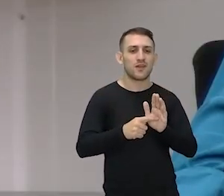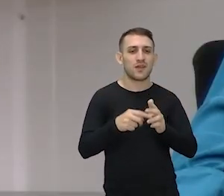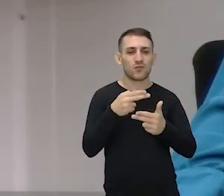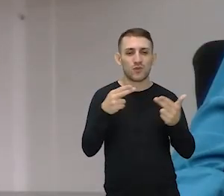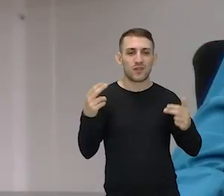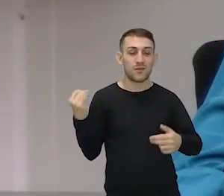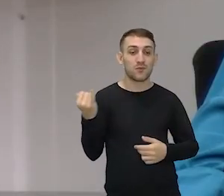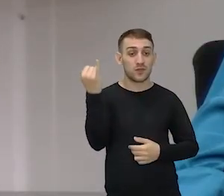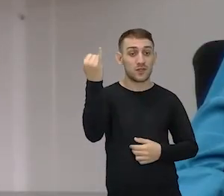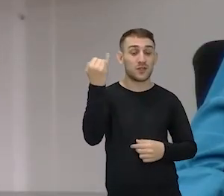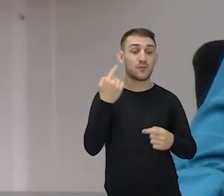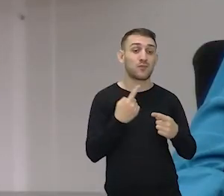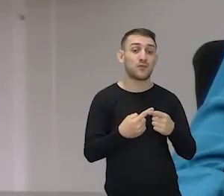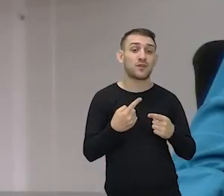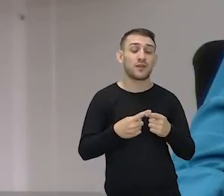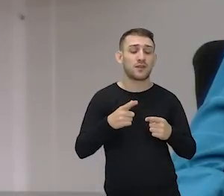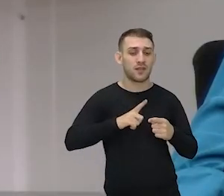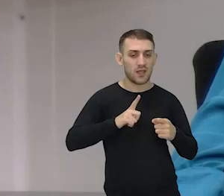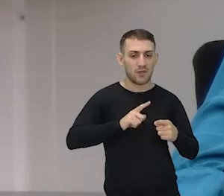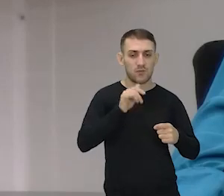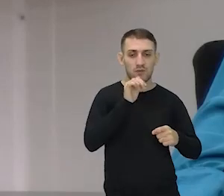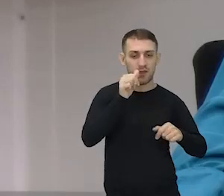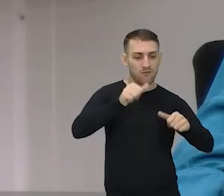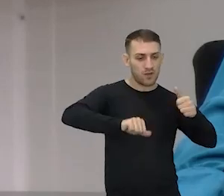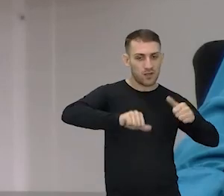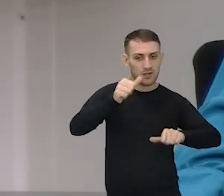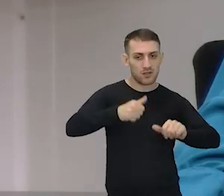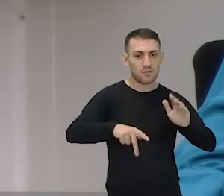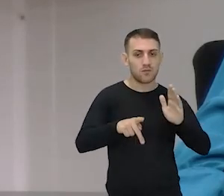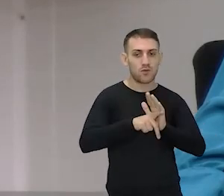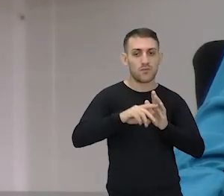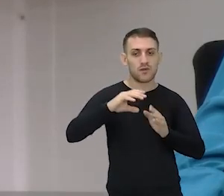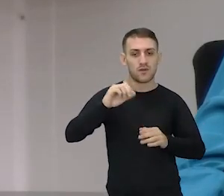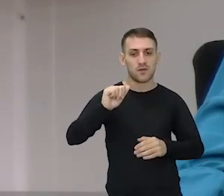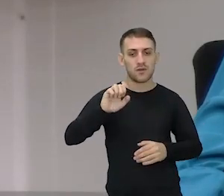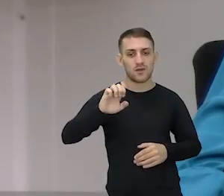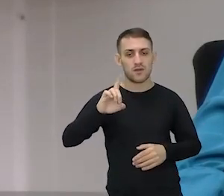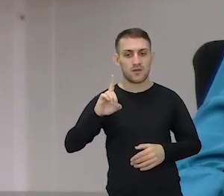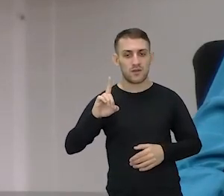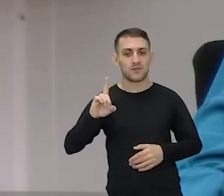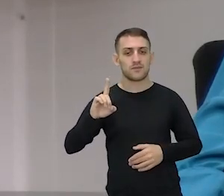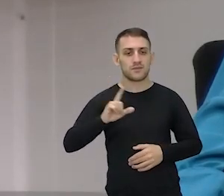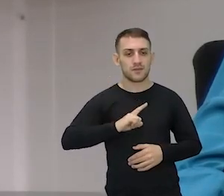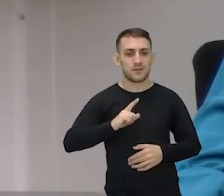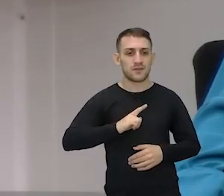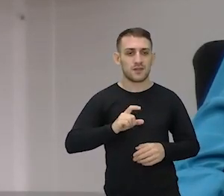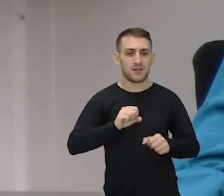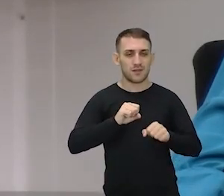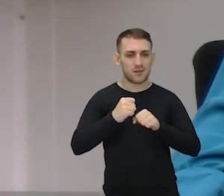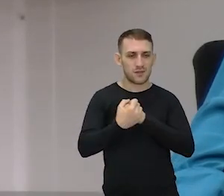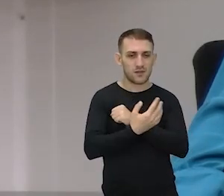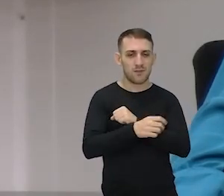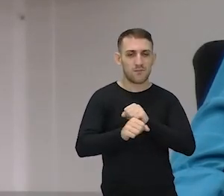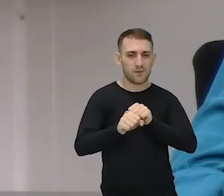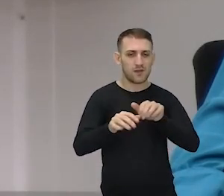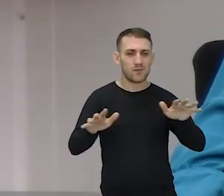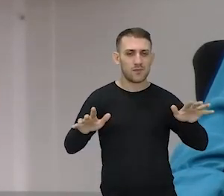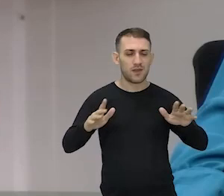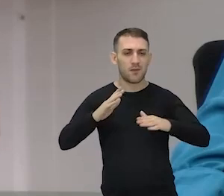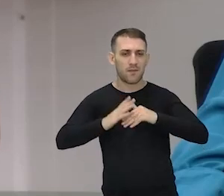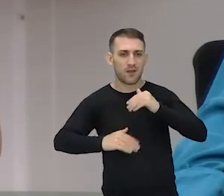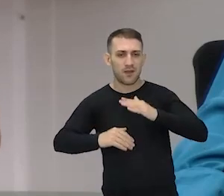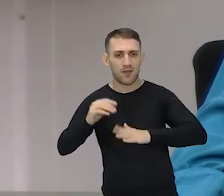porque tem as avaliações da plataforma CAED. Vindo da pandemia, as habilidades